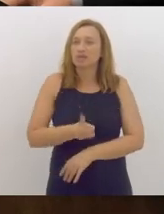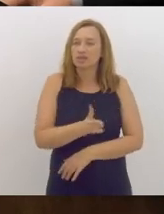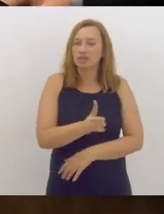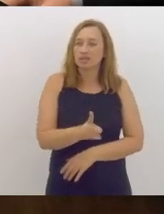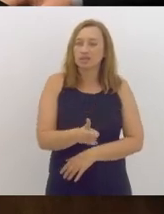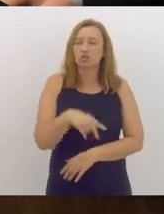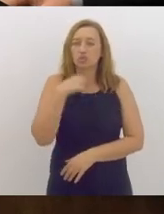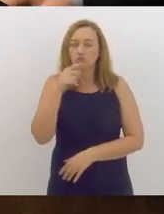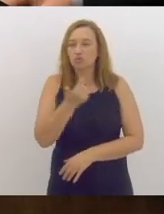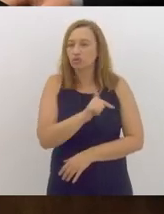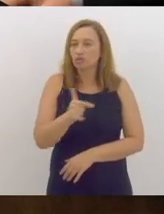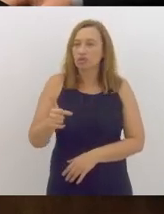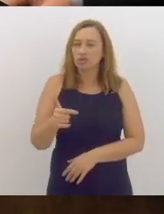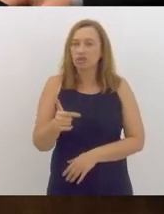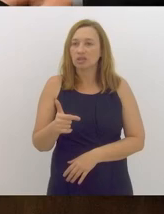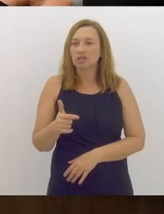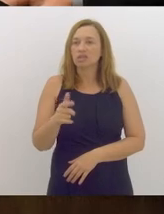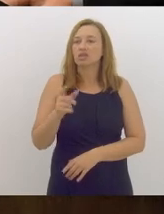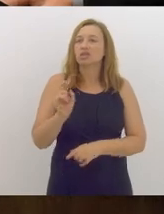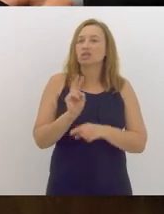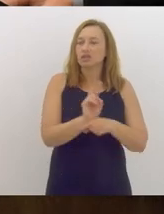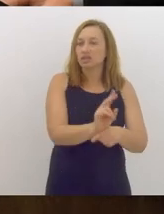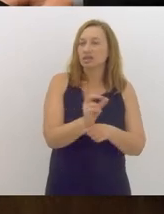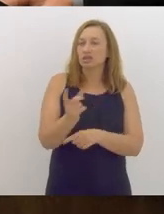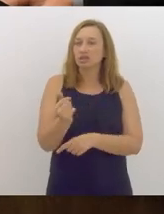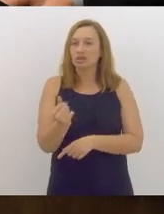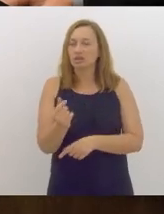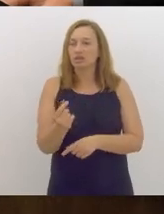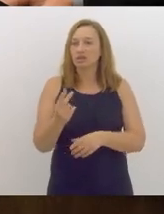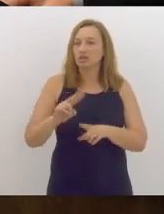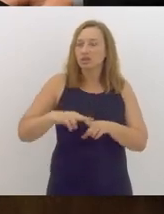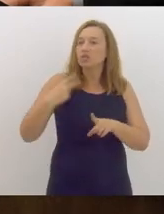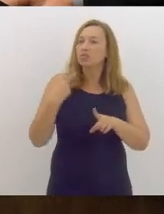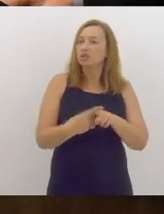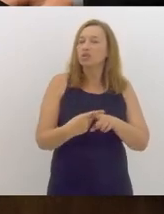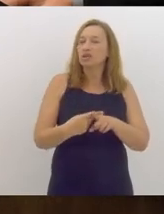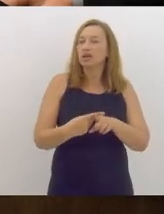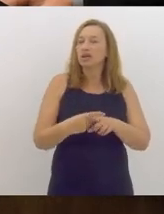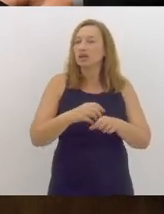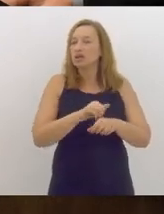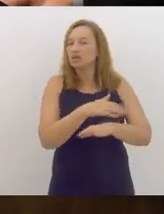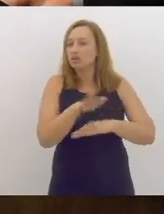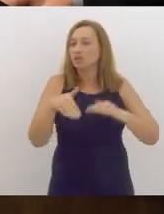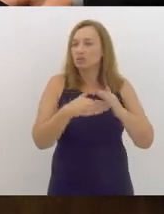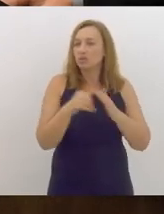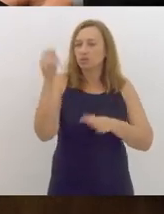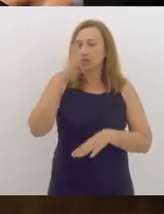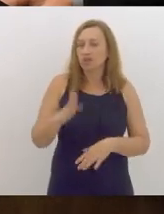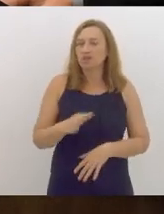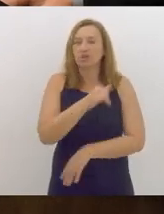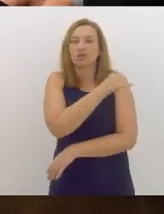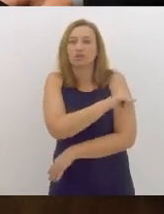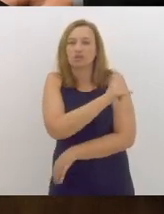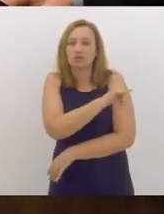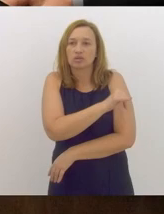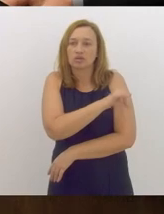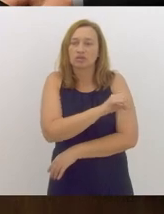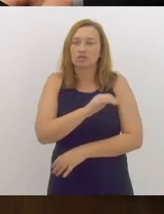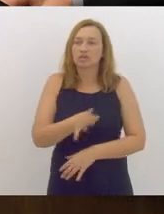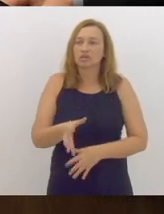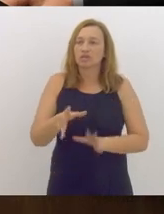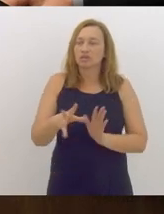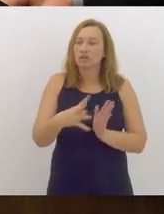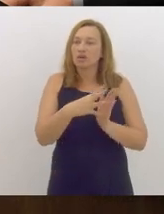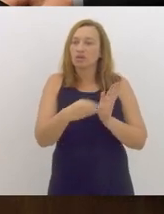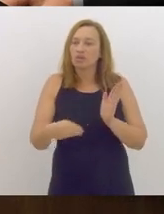não tenho dúvida que esse crédito de hoje vai ser replicado Brasil afora. O Rio de Janeiro está dando um exemplo